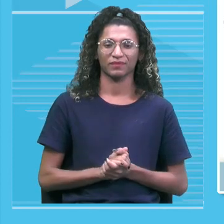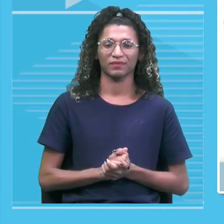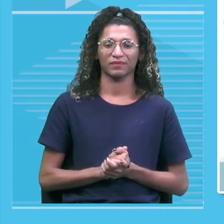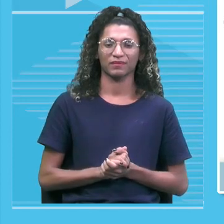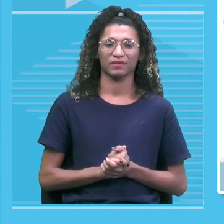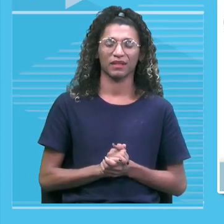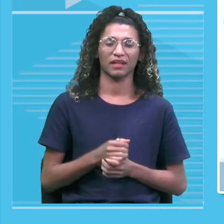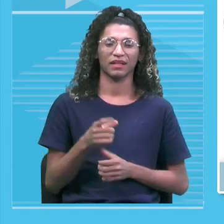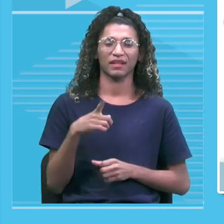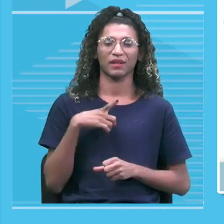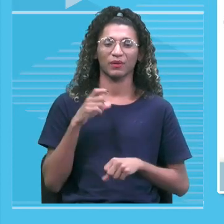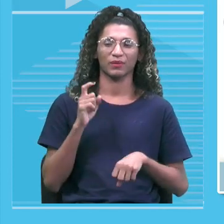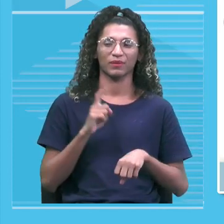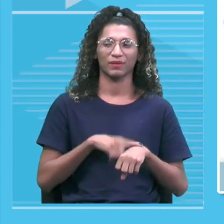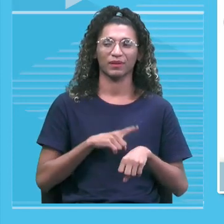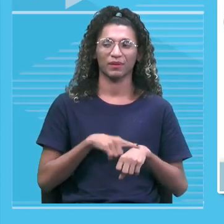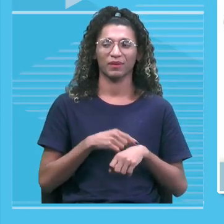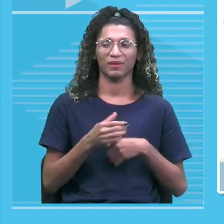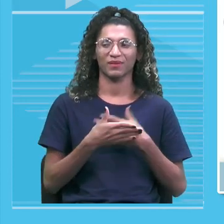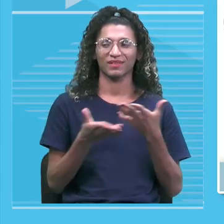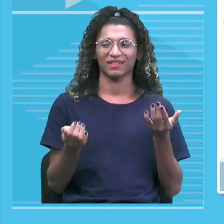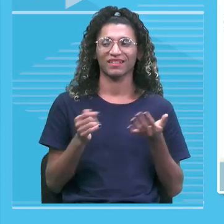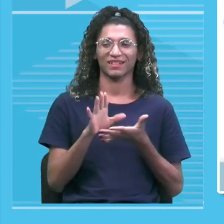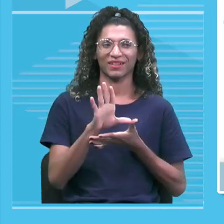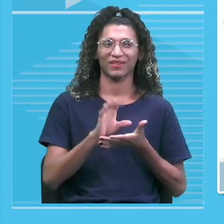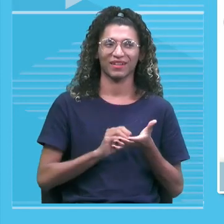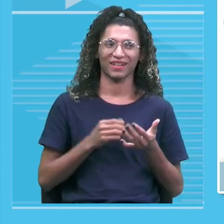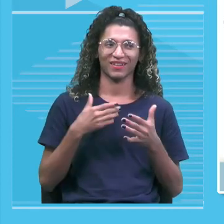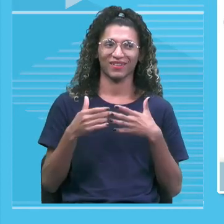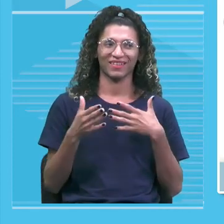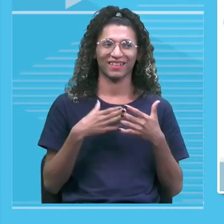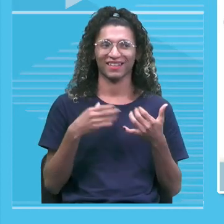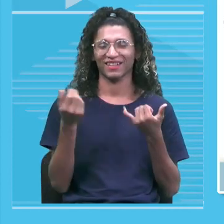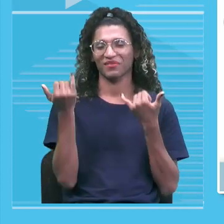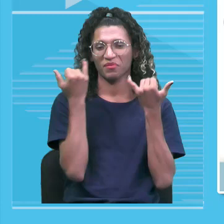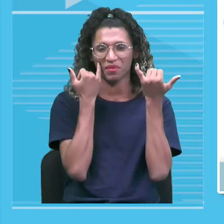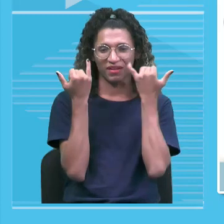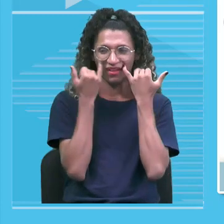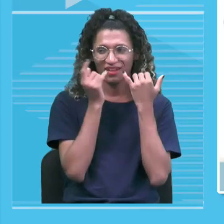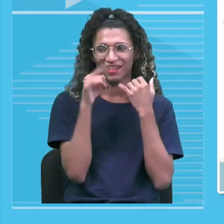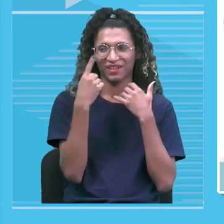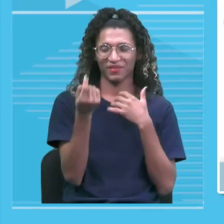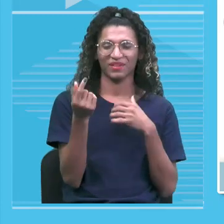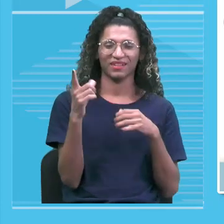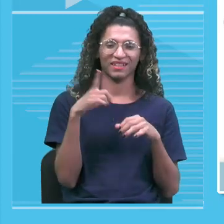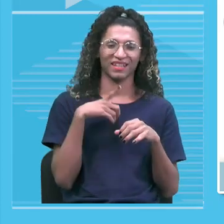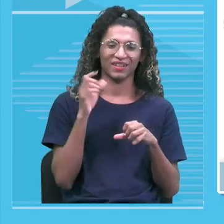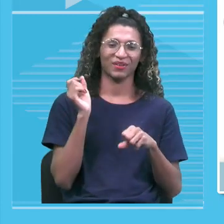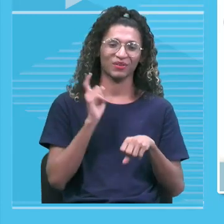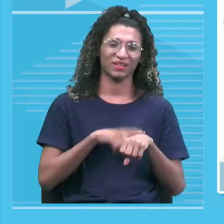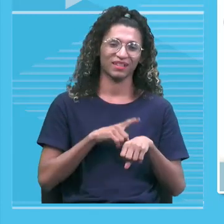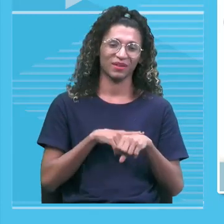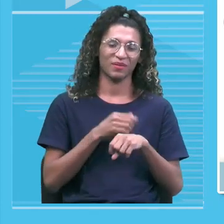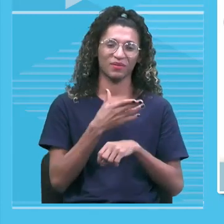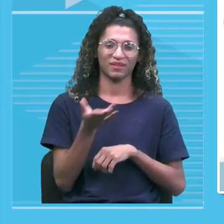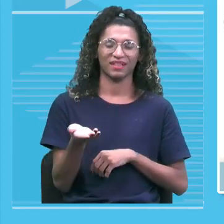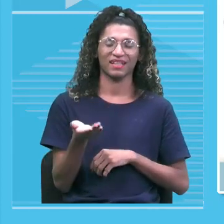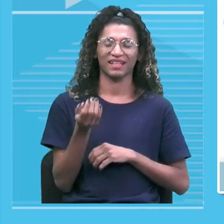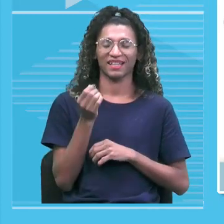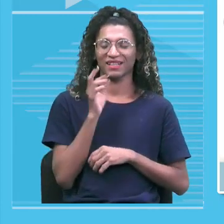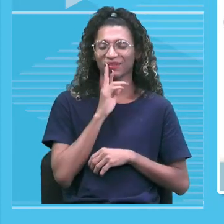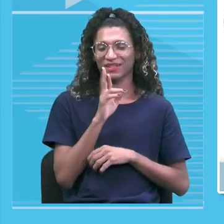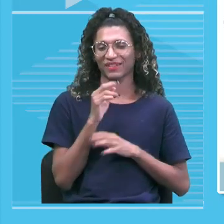dá o tempo para depois você copiar qualquer informação aí depois eu dou o timezinho para você fazer uma próxima Tá bom